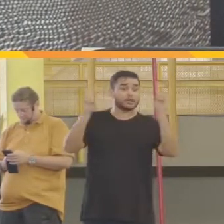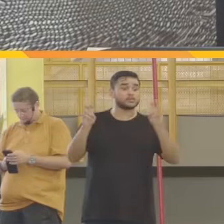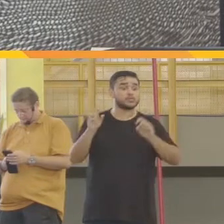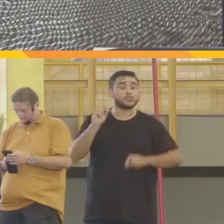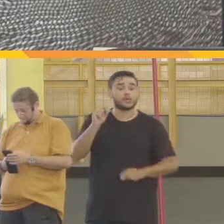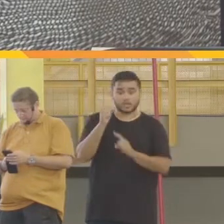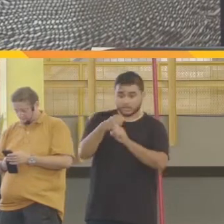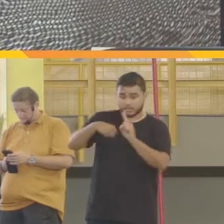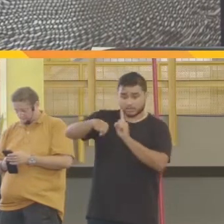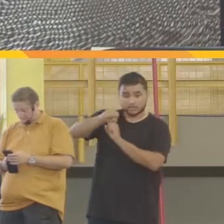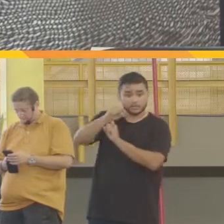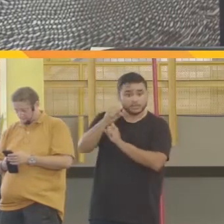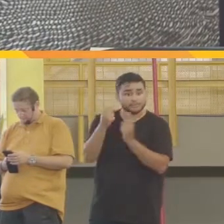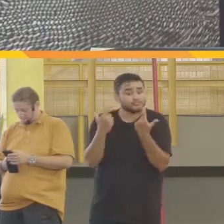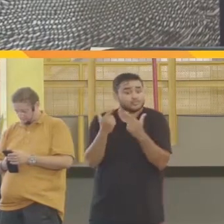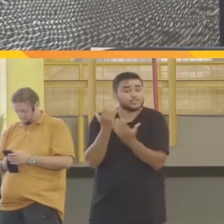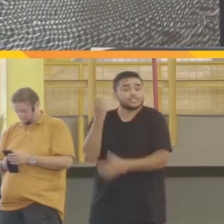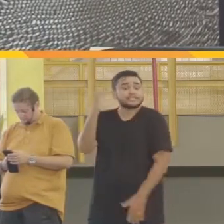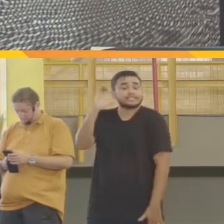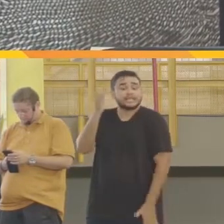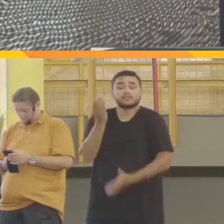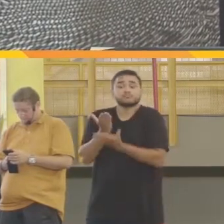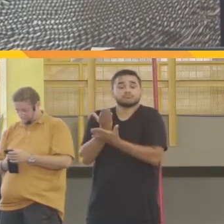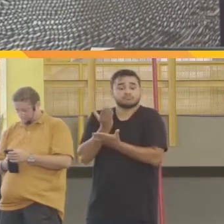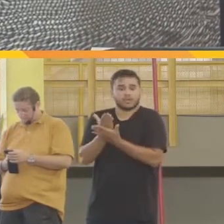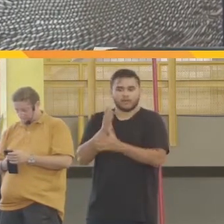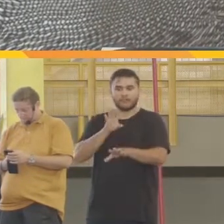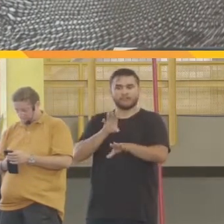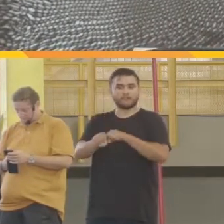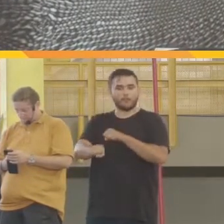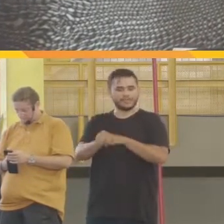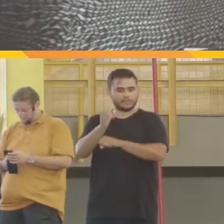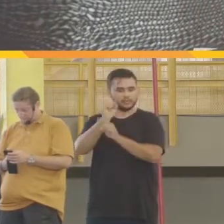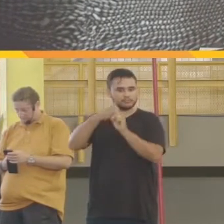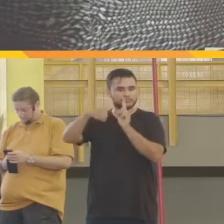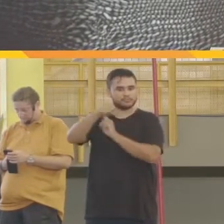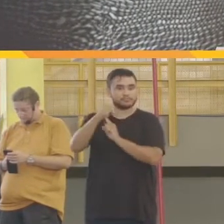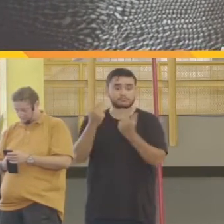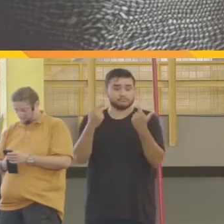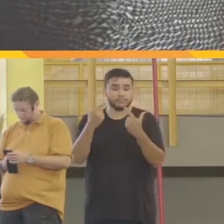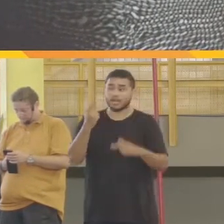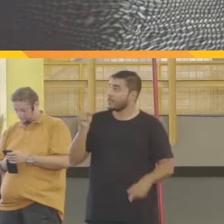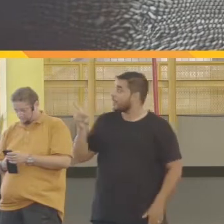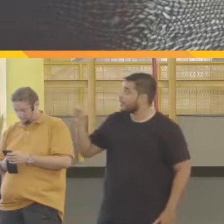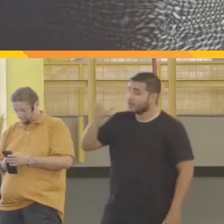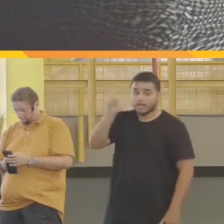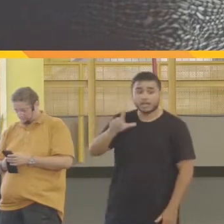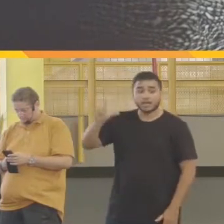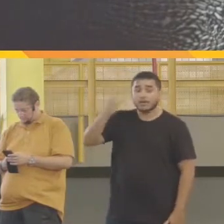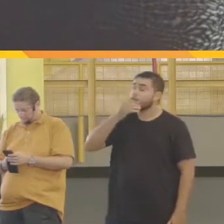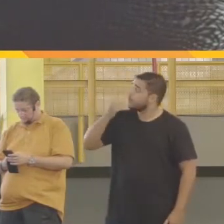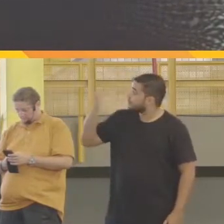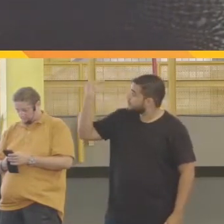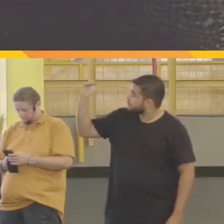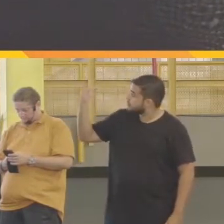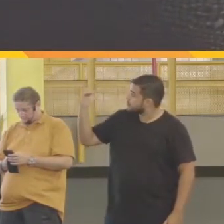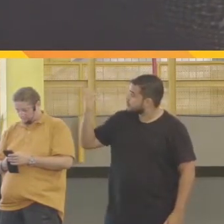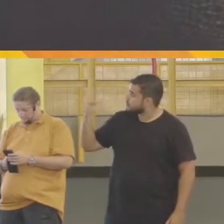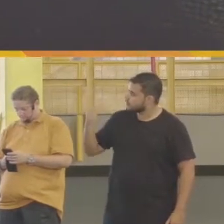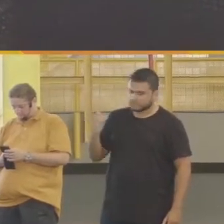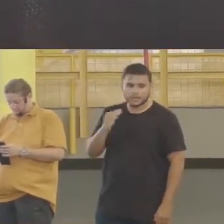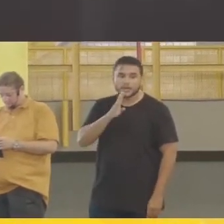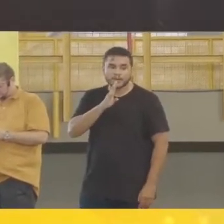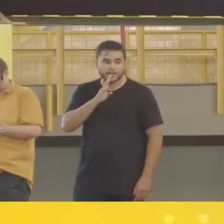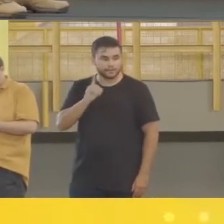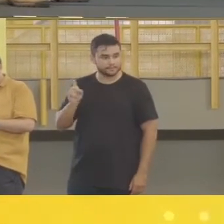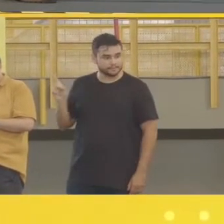a sociologia ainda não havia sido reconhecida. Nós estamos falando desses daqui: Machado de Assis, estamos falando